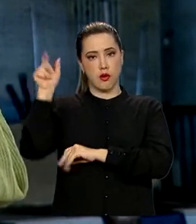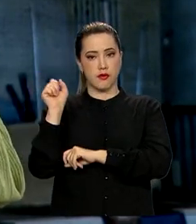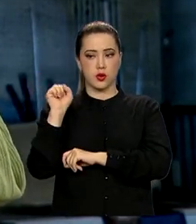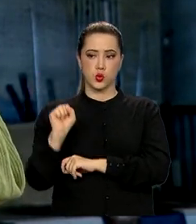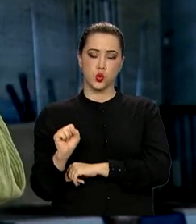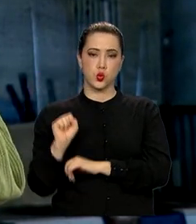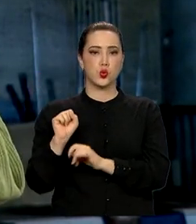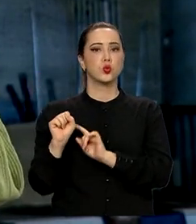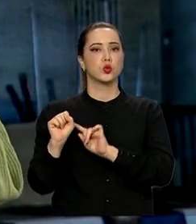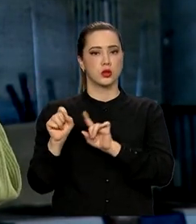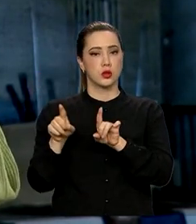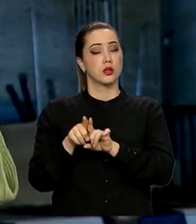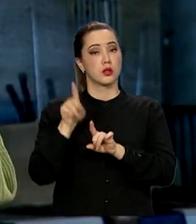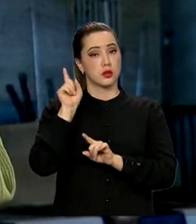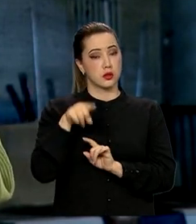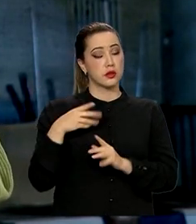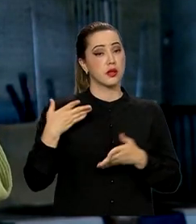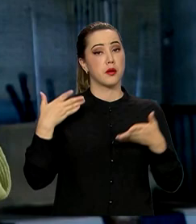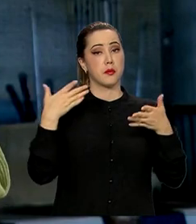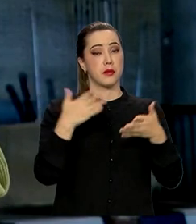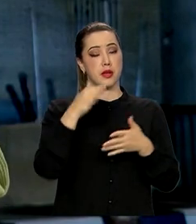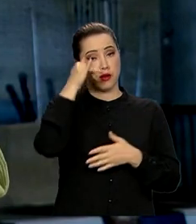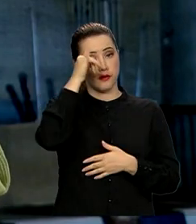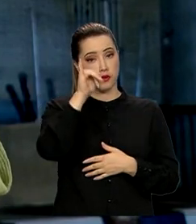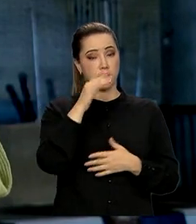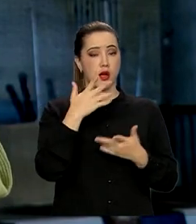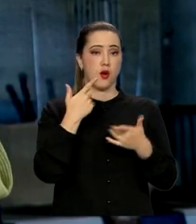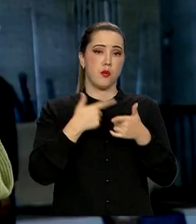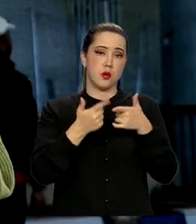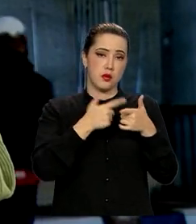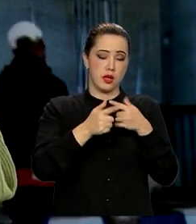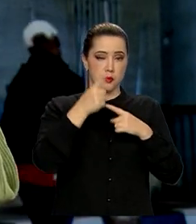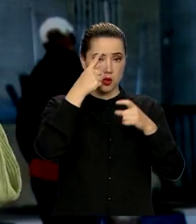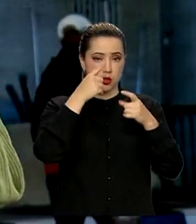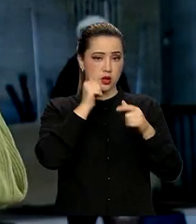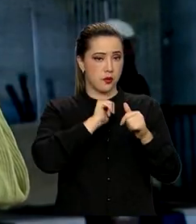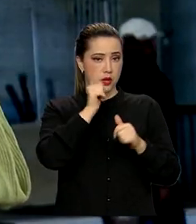Global e o enfrentamento à marginalização das mulheres nos processos de paz.